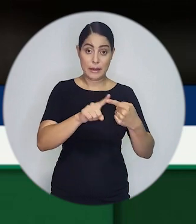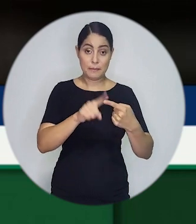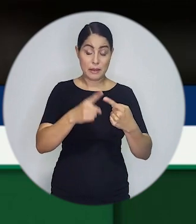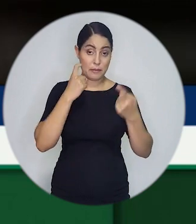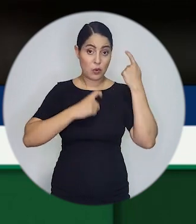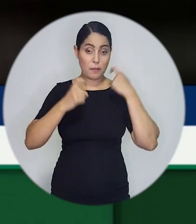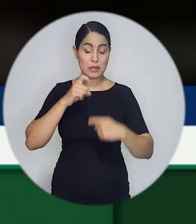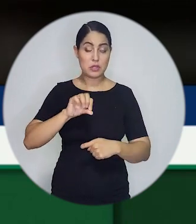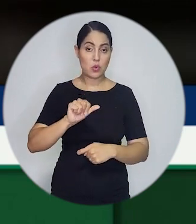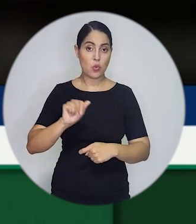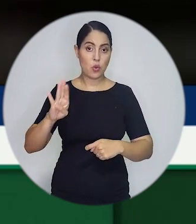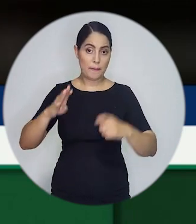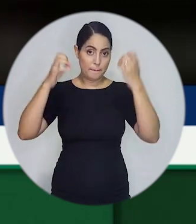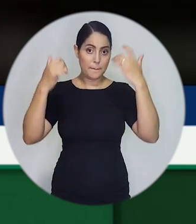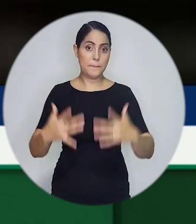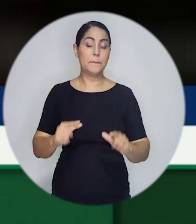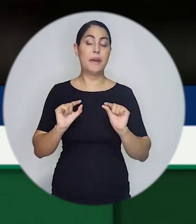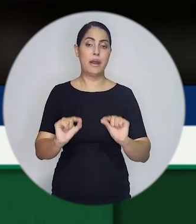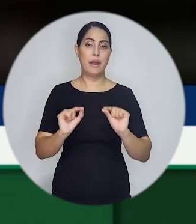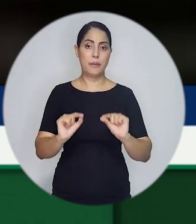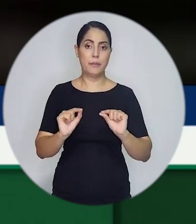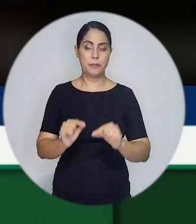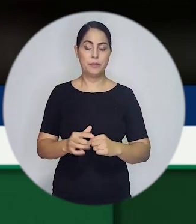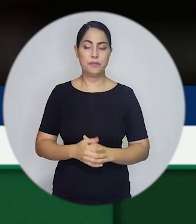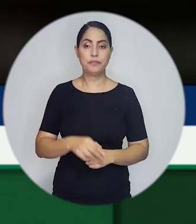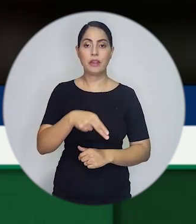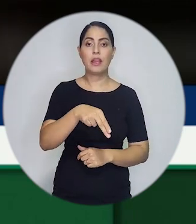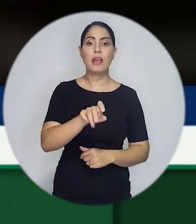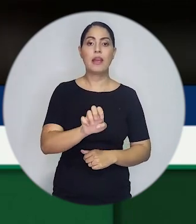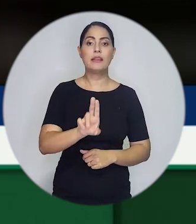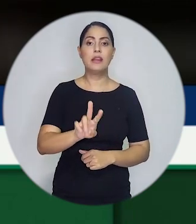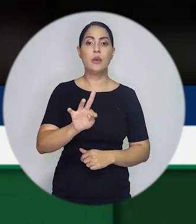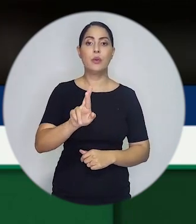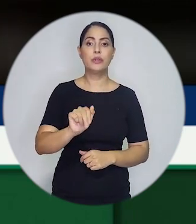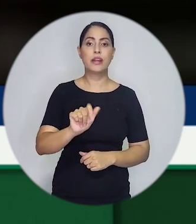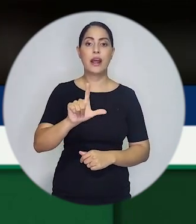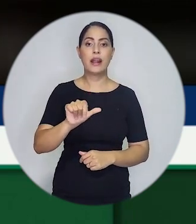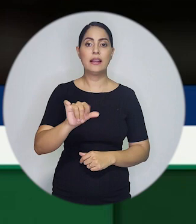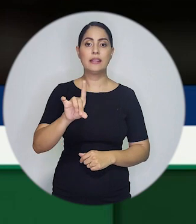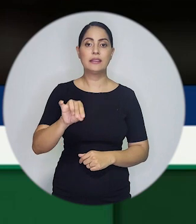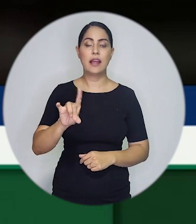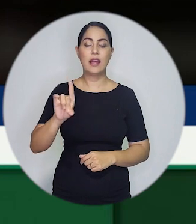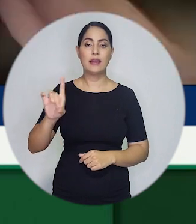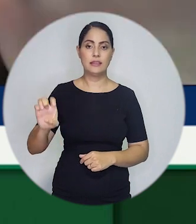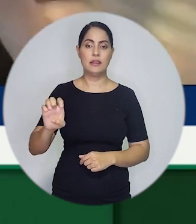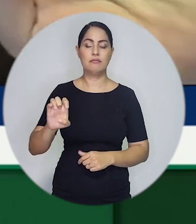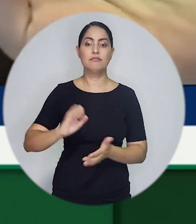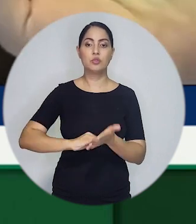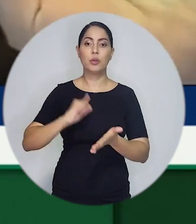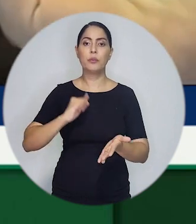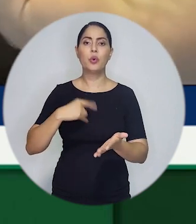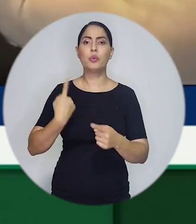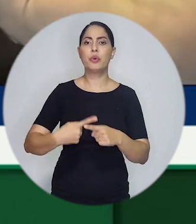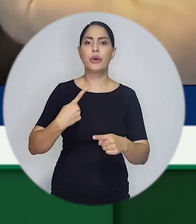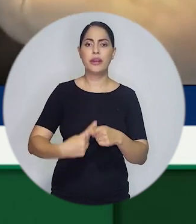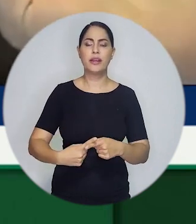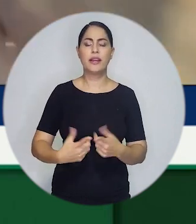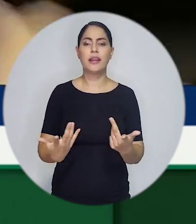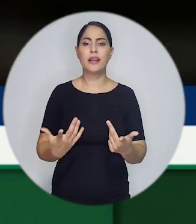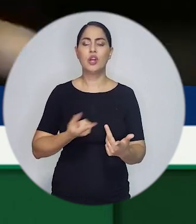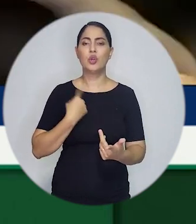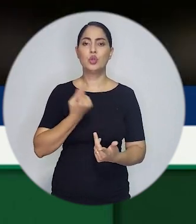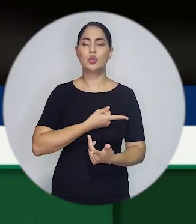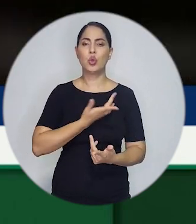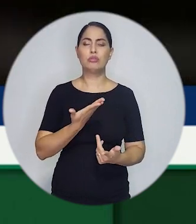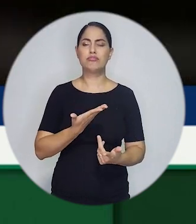o texto. A primeira preocupação que a Ordem gostaria de expressar é com relação à neutralidade do tributo, e há um receio que nos